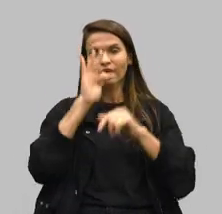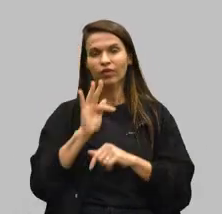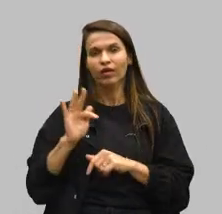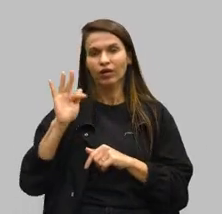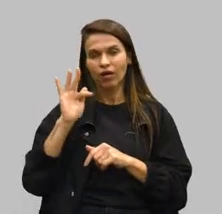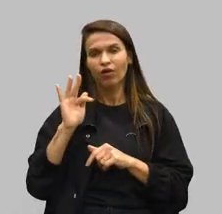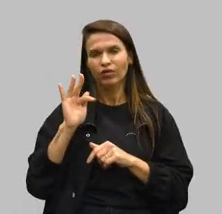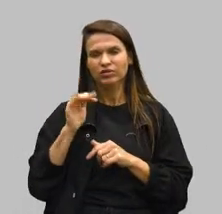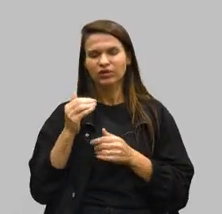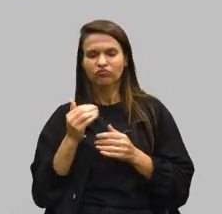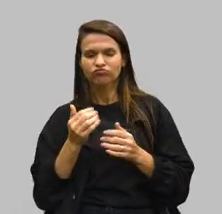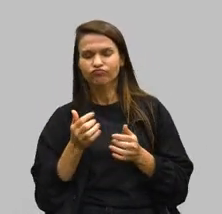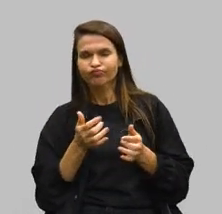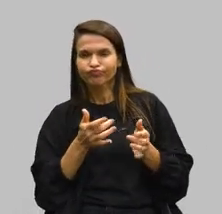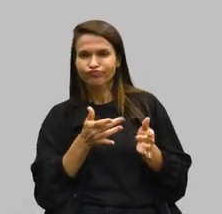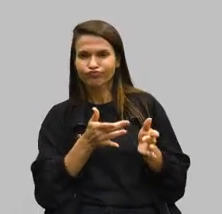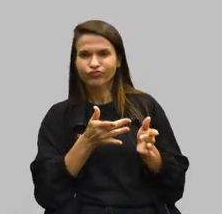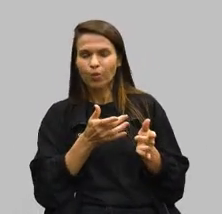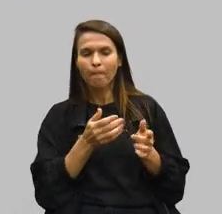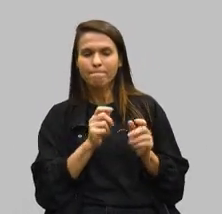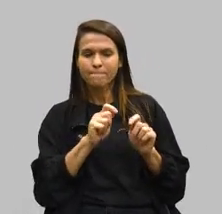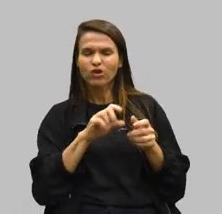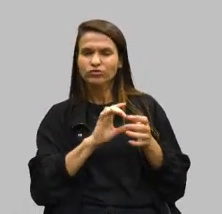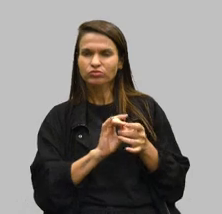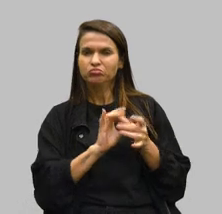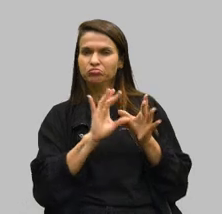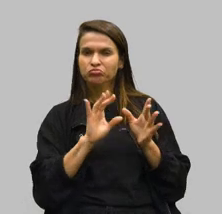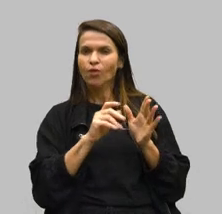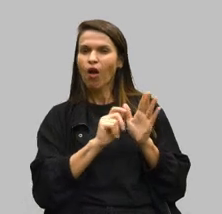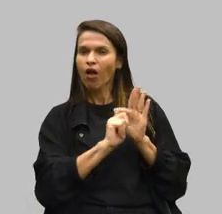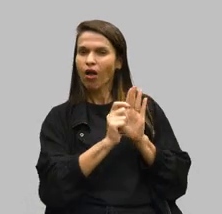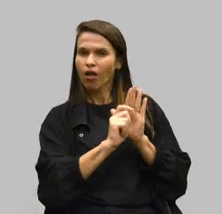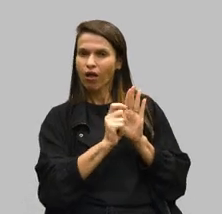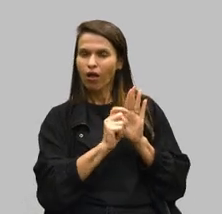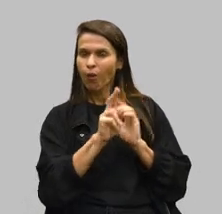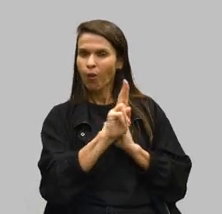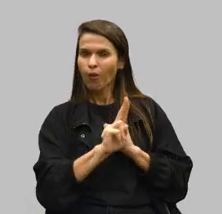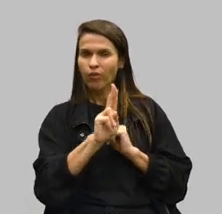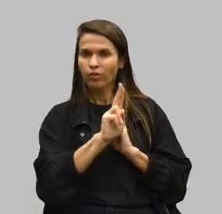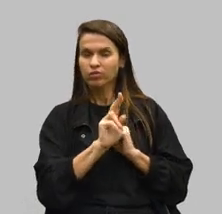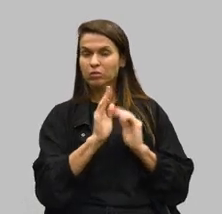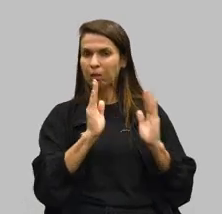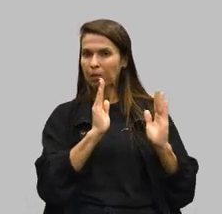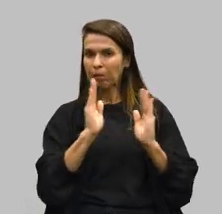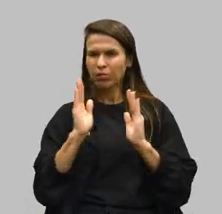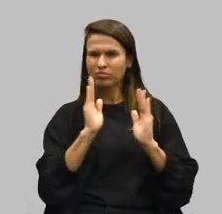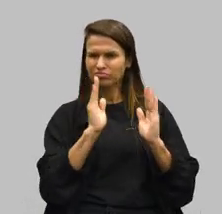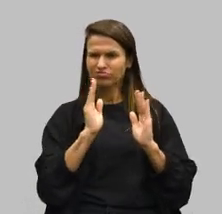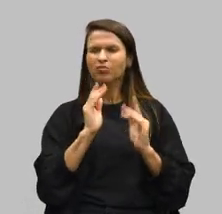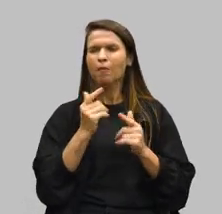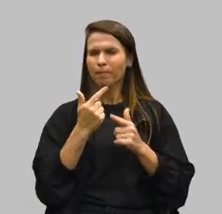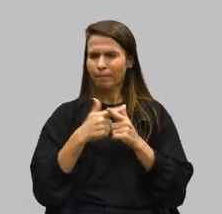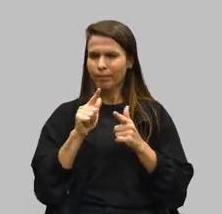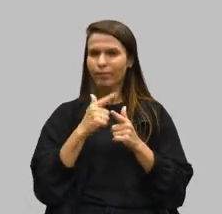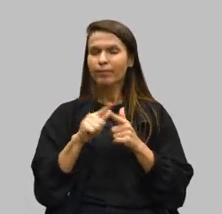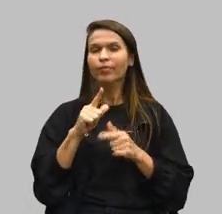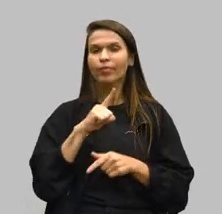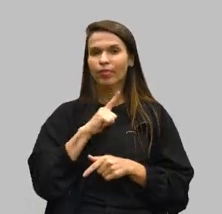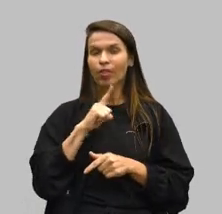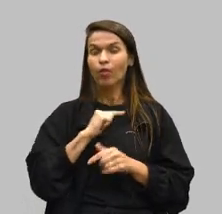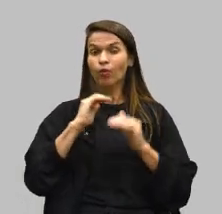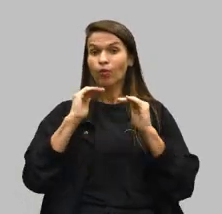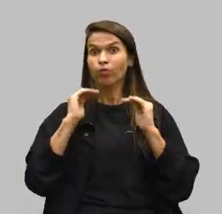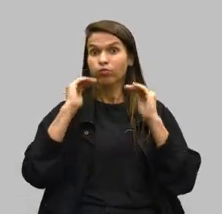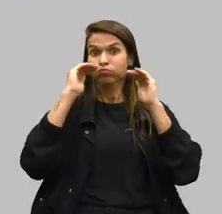descriminalizado o uso de drogas então a hisória tá chegando num num péssimo momento nesse nesse aspecto né onde o Supremo